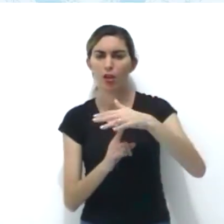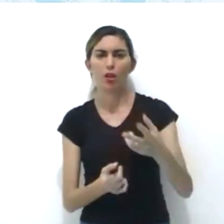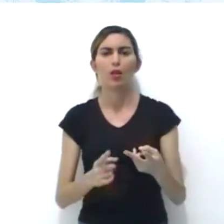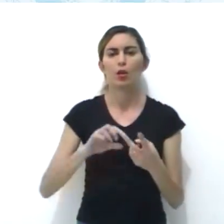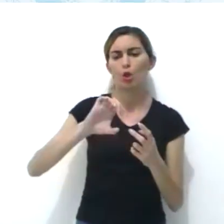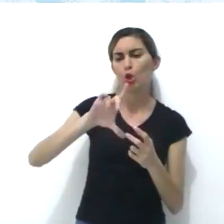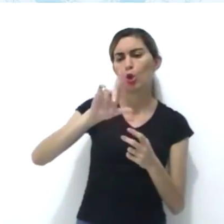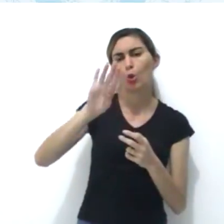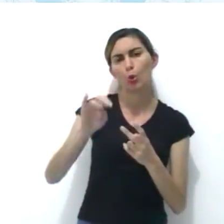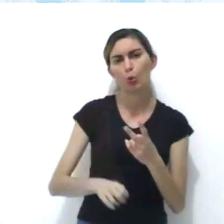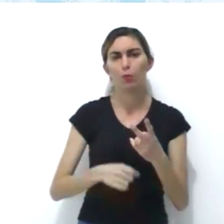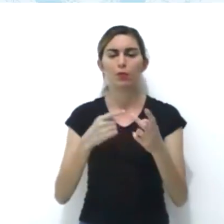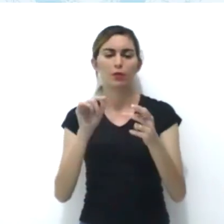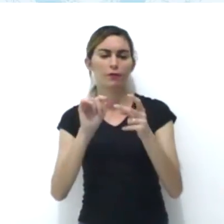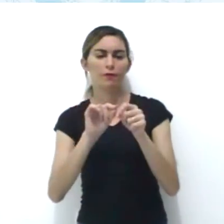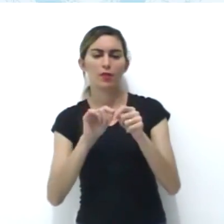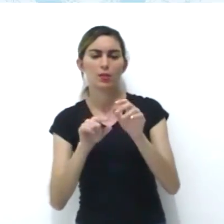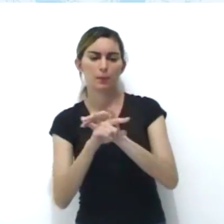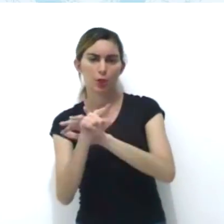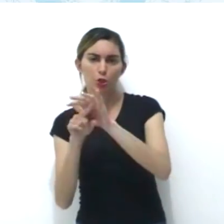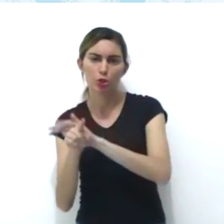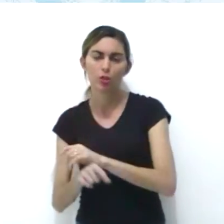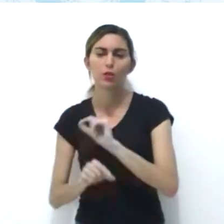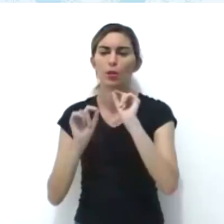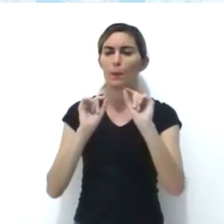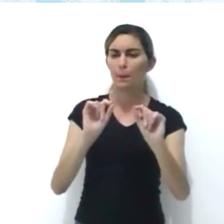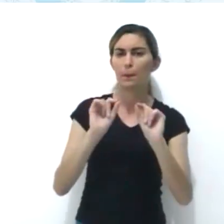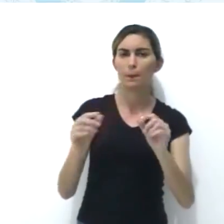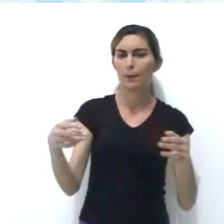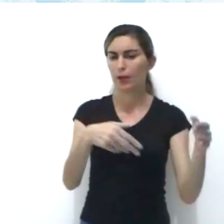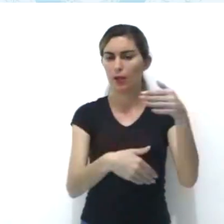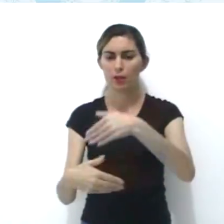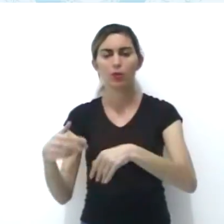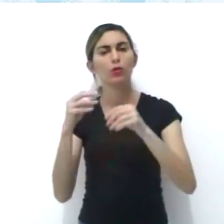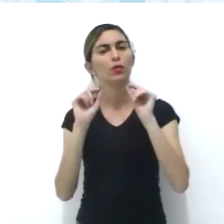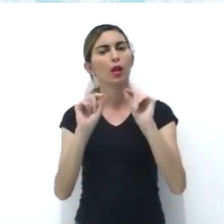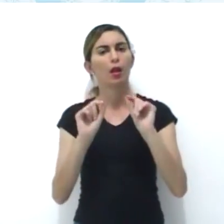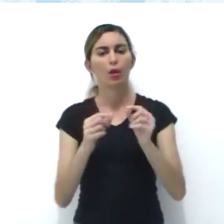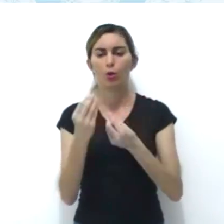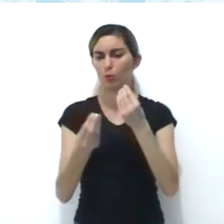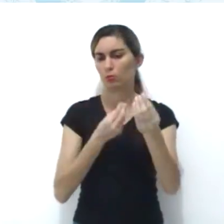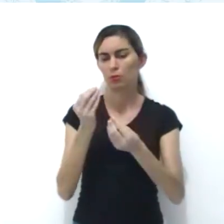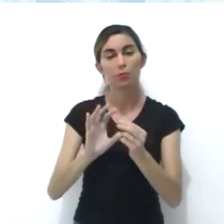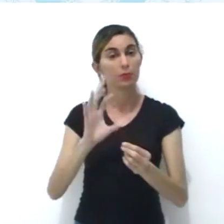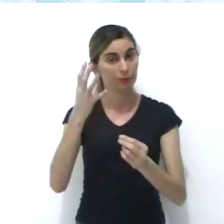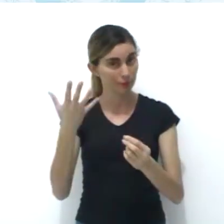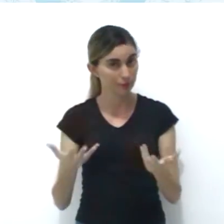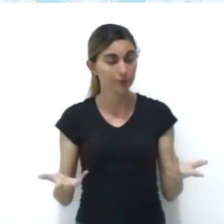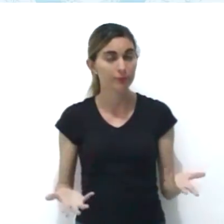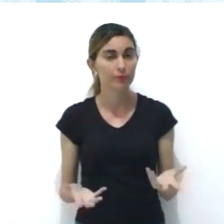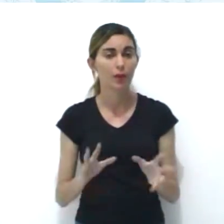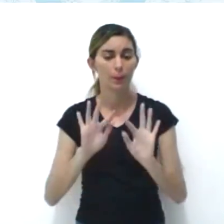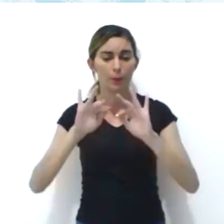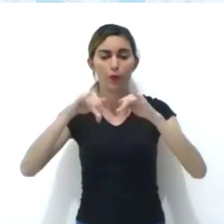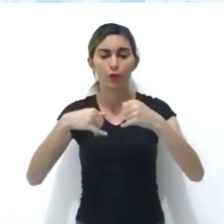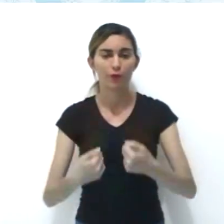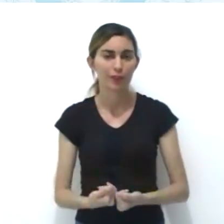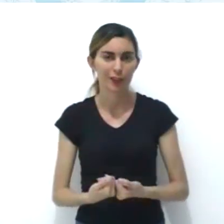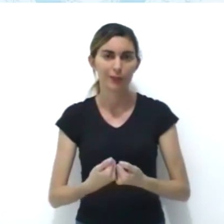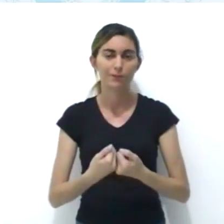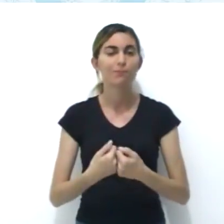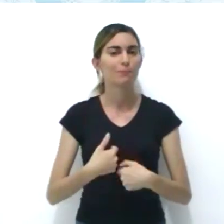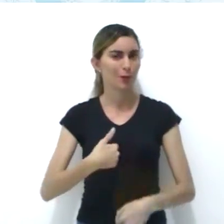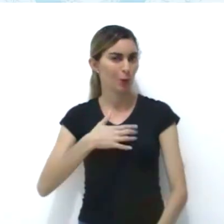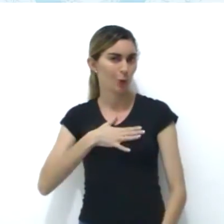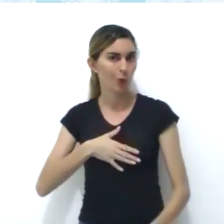é uma feira, do que é um clube, do que é fazer pesquisa, quem pode fazer parte, como é que acontece, como é que funciona. E por